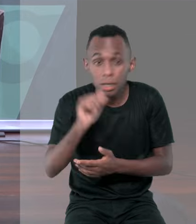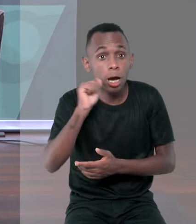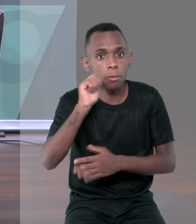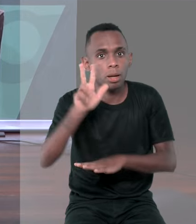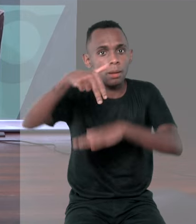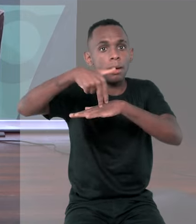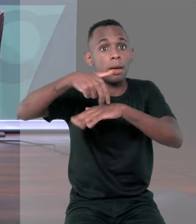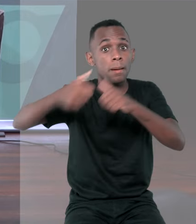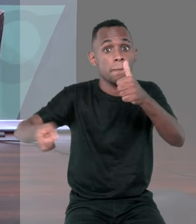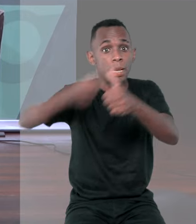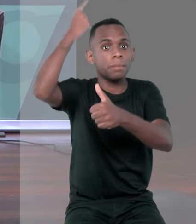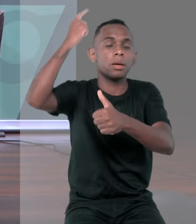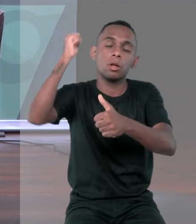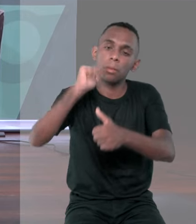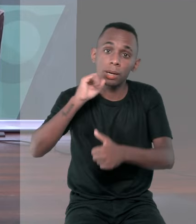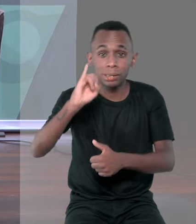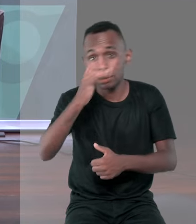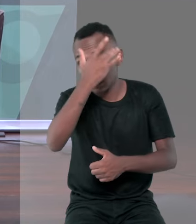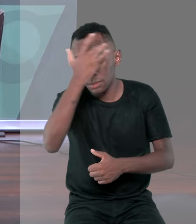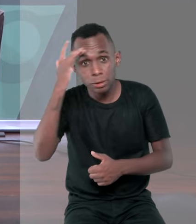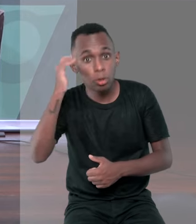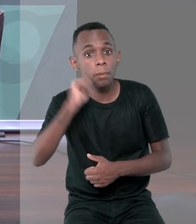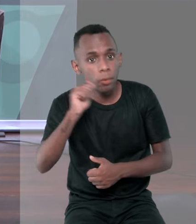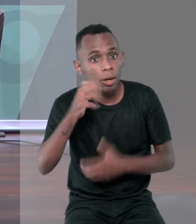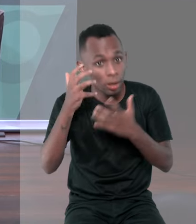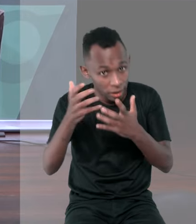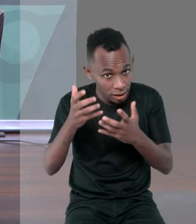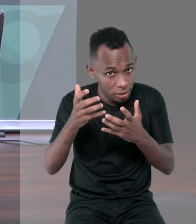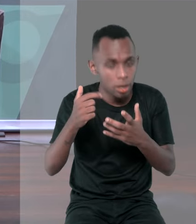para uma mulher. Então, se alguma mulher quiser perguntar, eu farei isso.